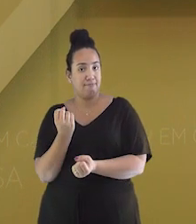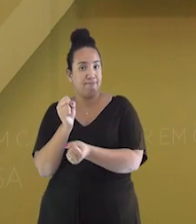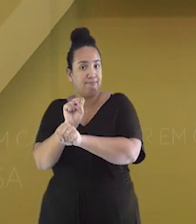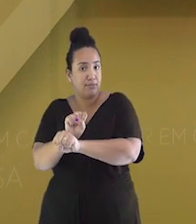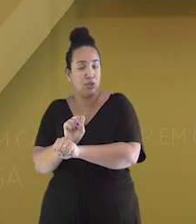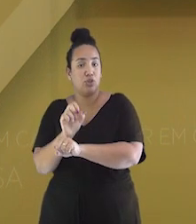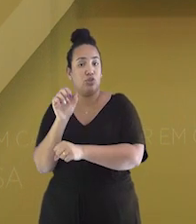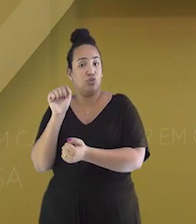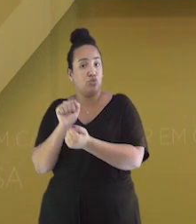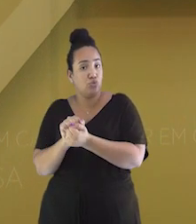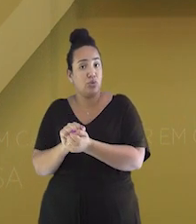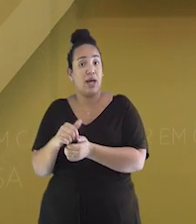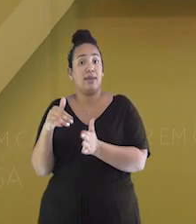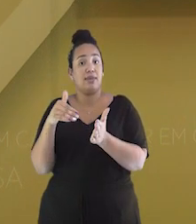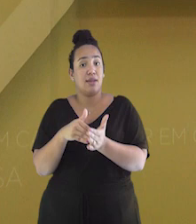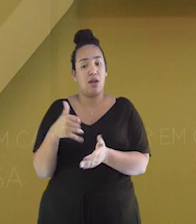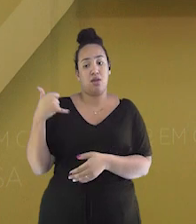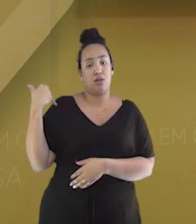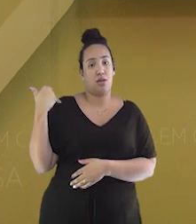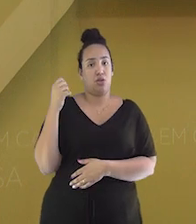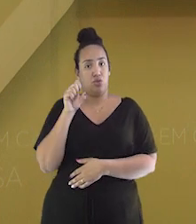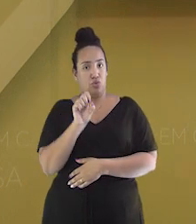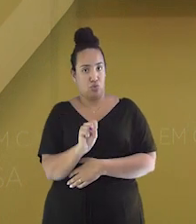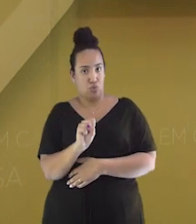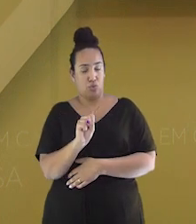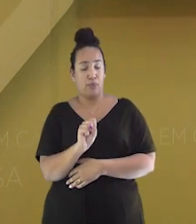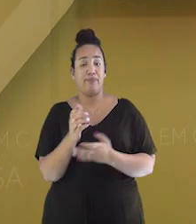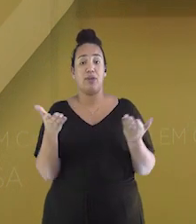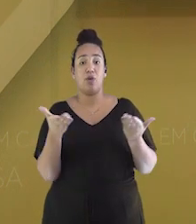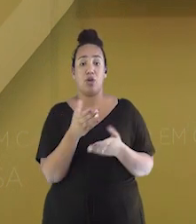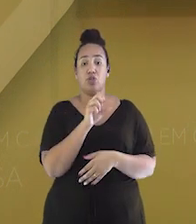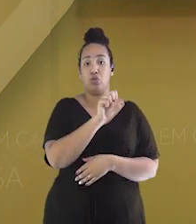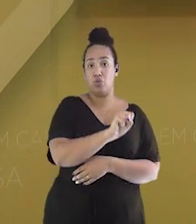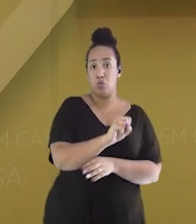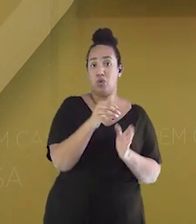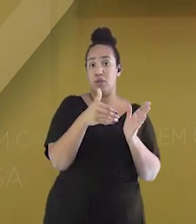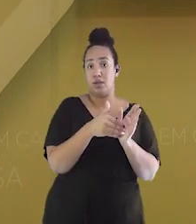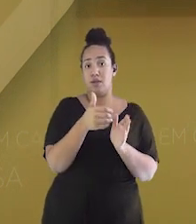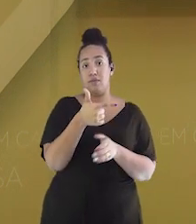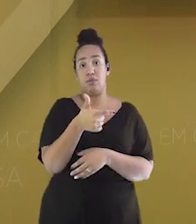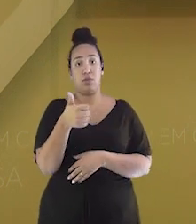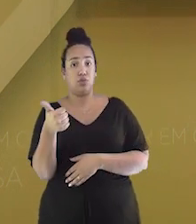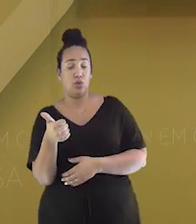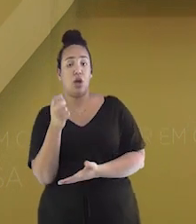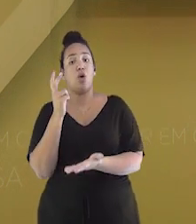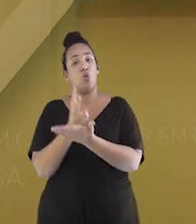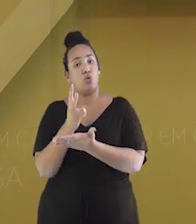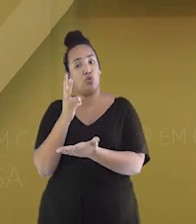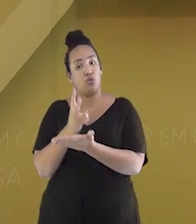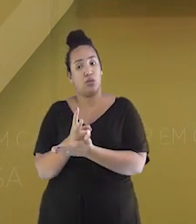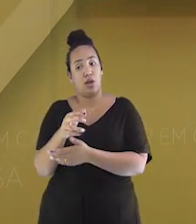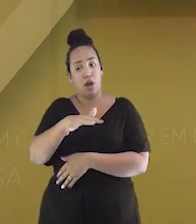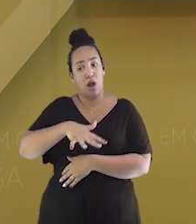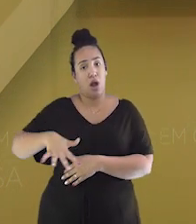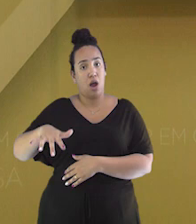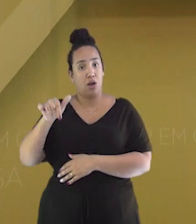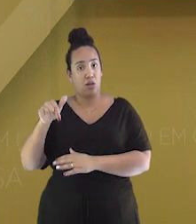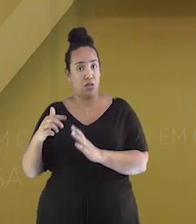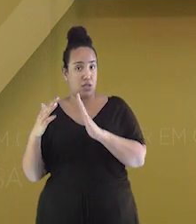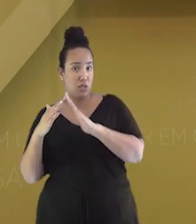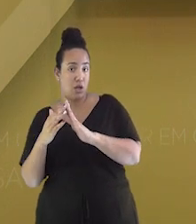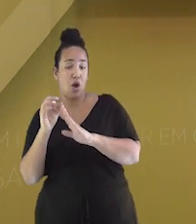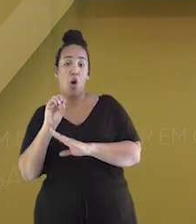até 8 anos de idade. Dos 8 aos 21 anos, continuaria na propriedade do seu senhor, ou se ele não quisesse